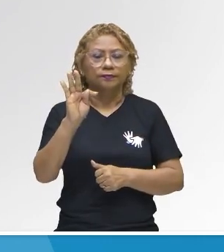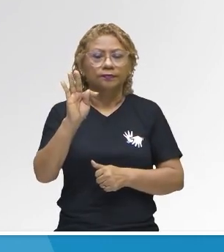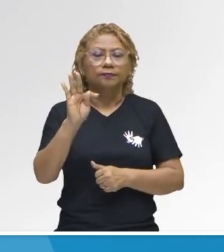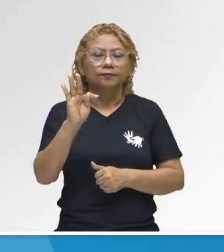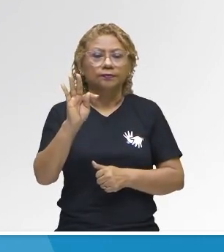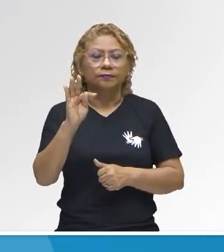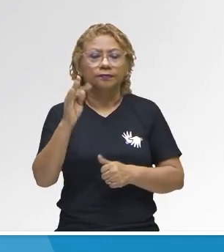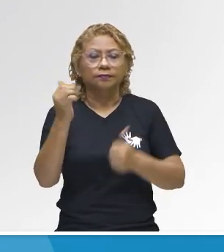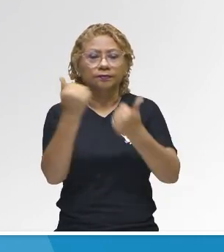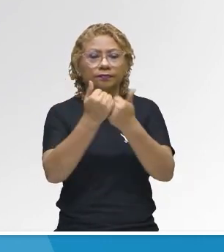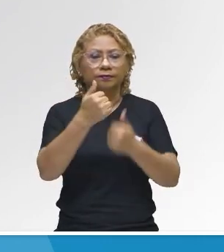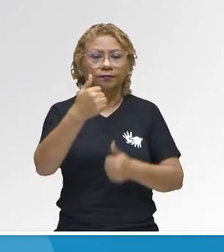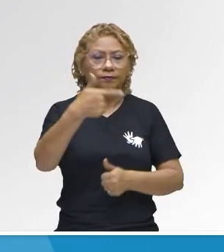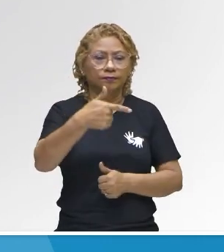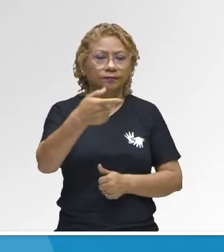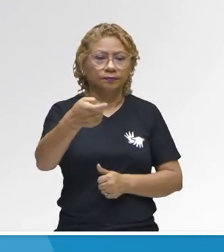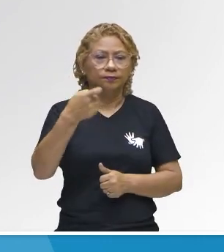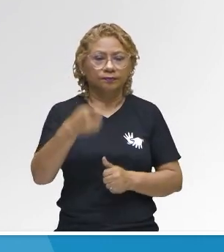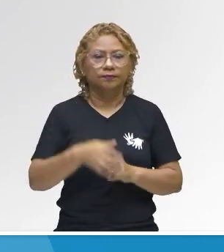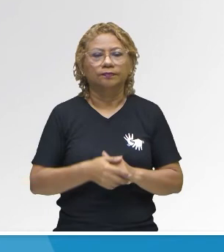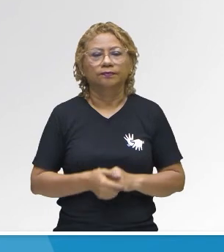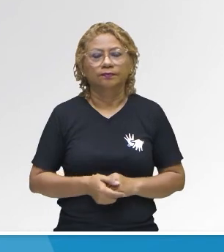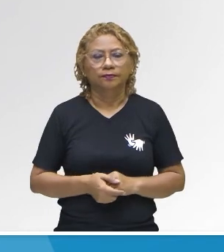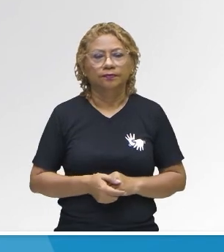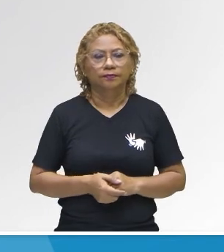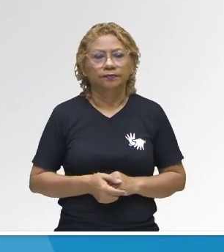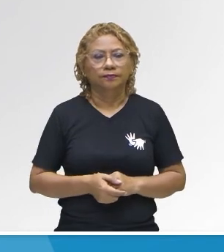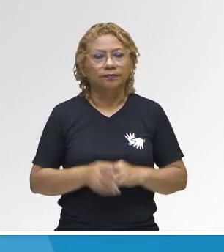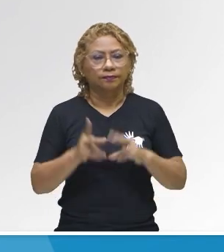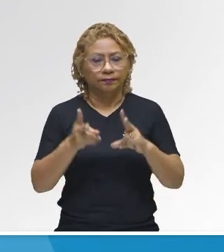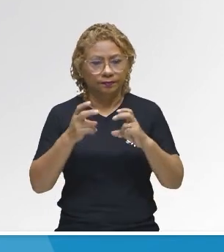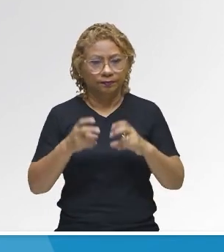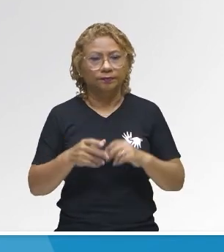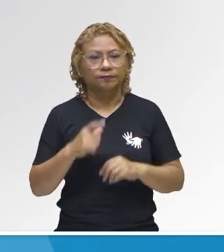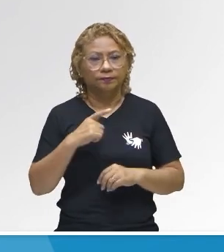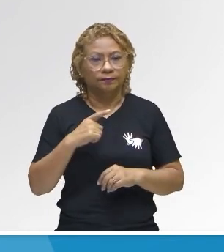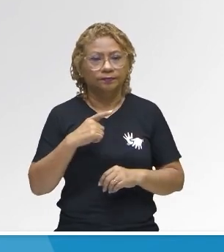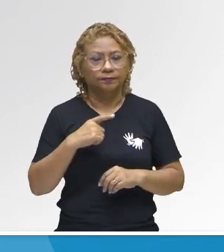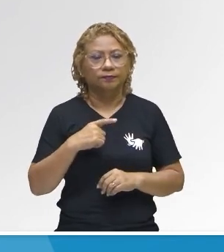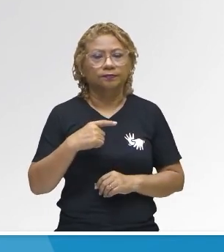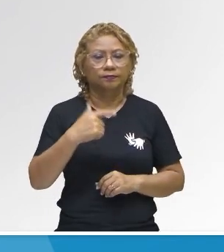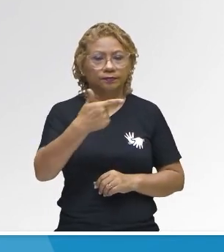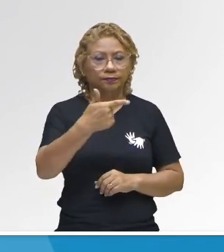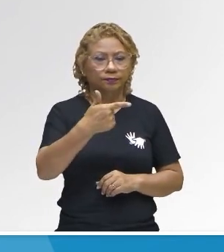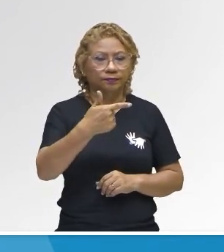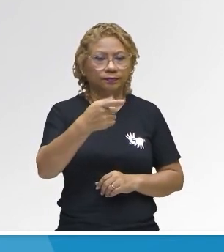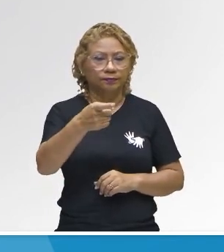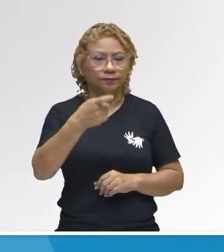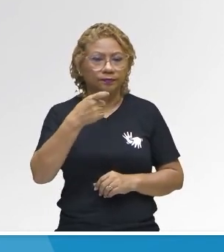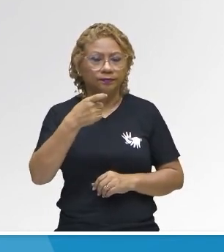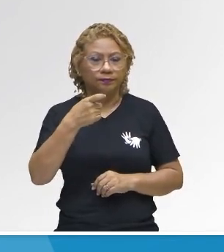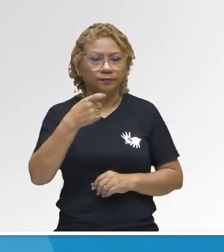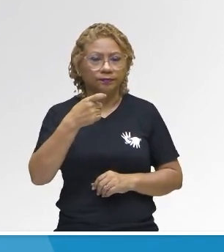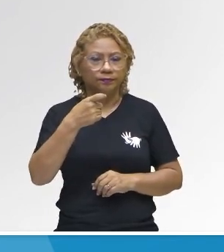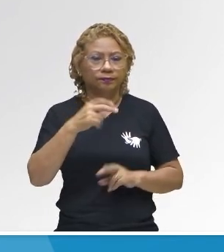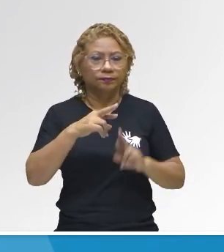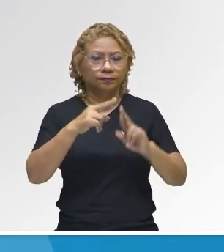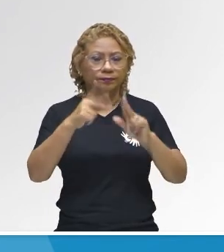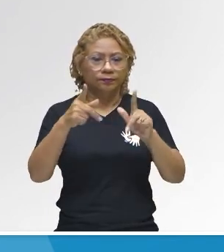de π sobre 2 mais kπ. A gente passa esse 2 que está